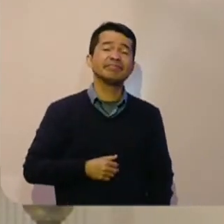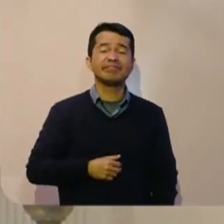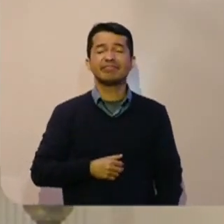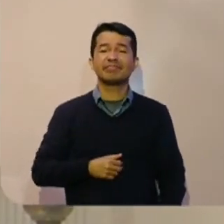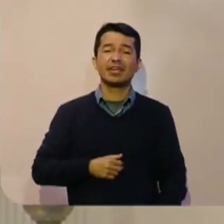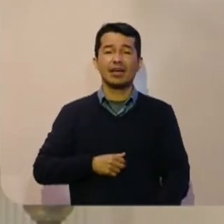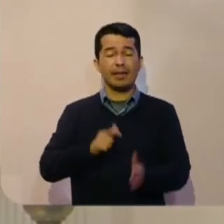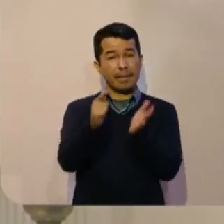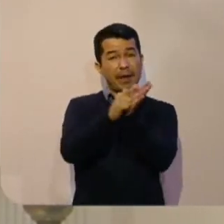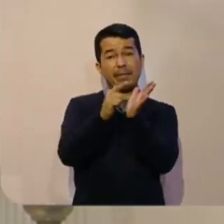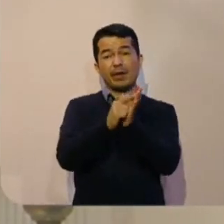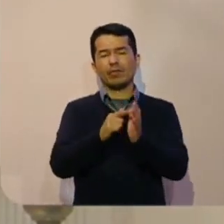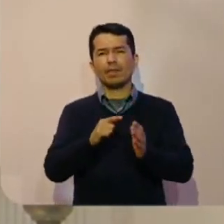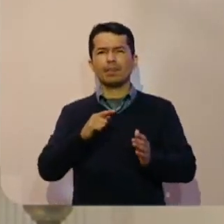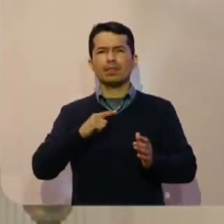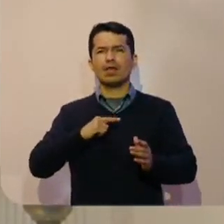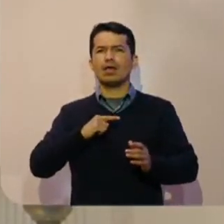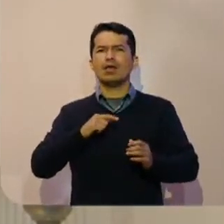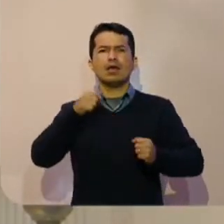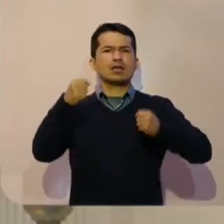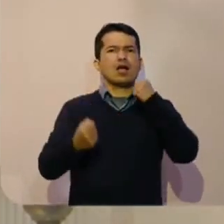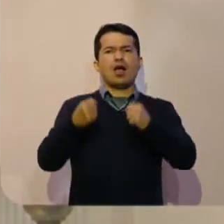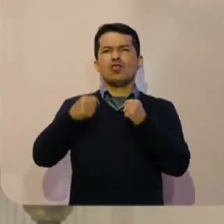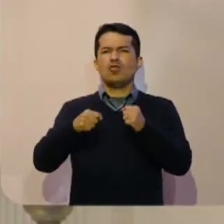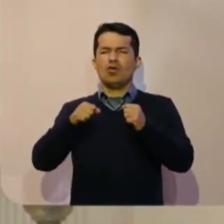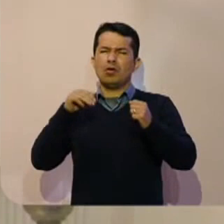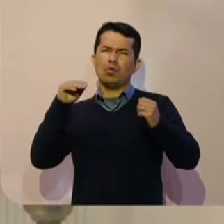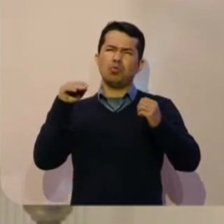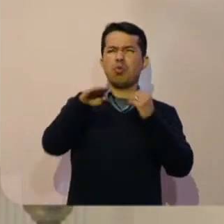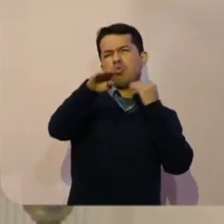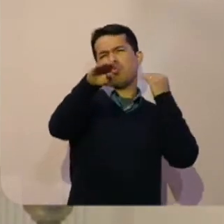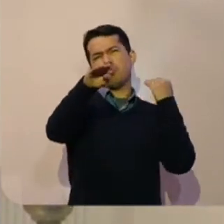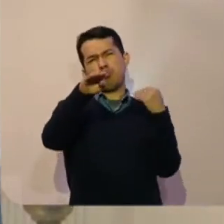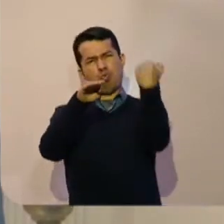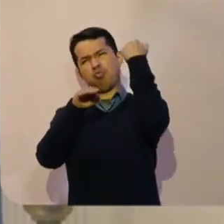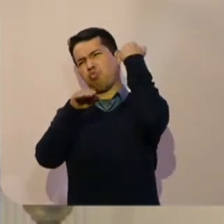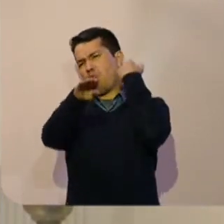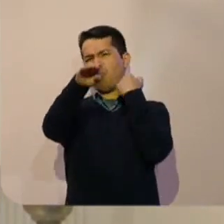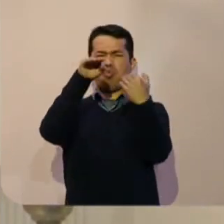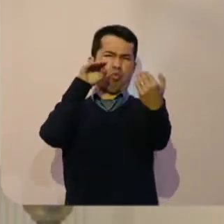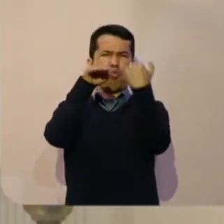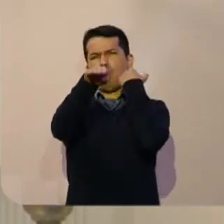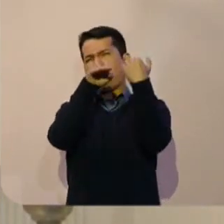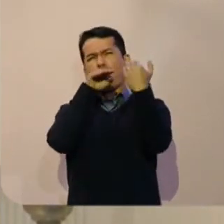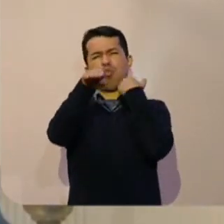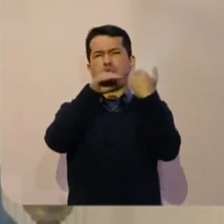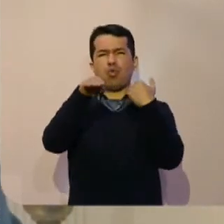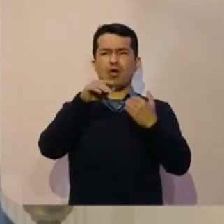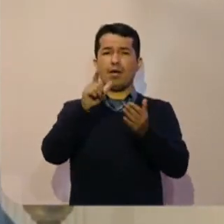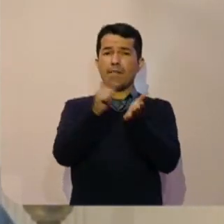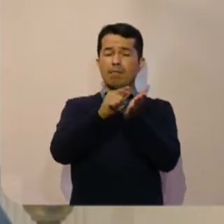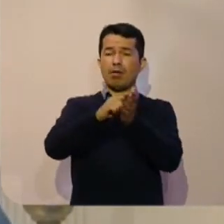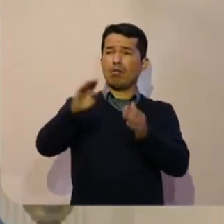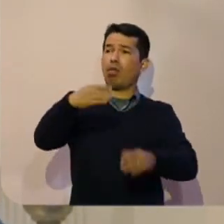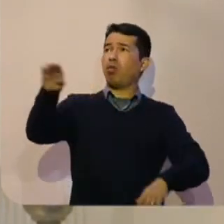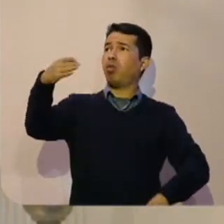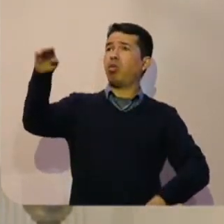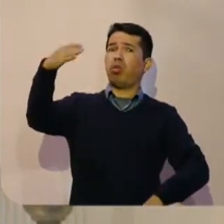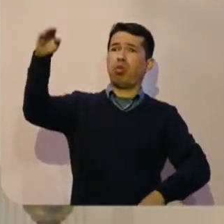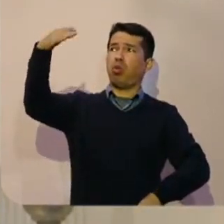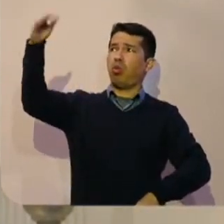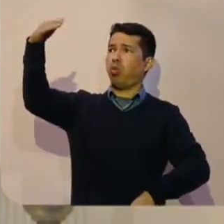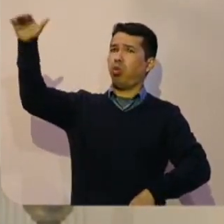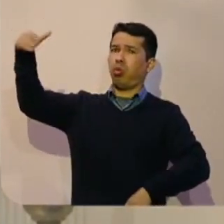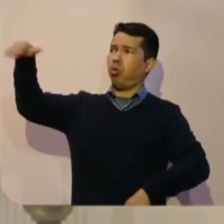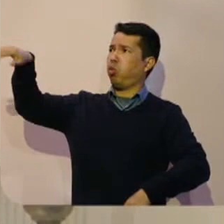assim? E o vento faz o papel voar, faz o papel rodar. É que nem bater figurinha, não é? A